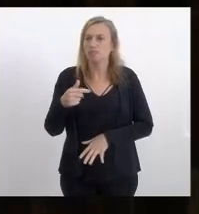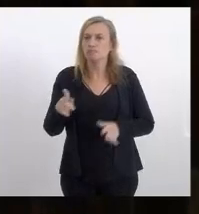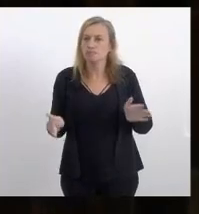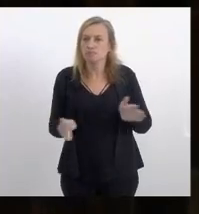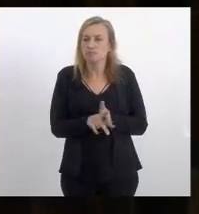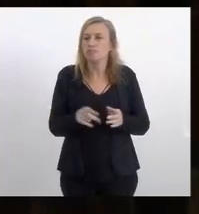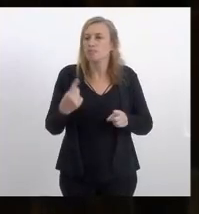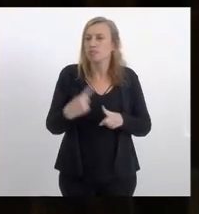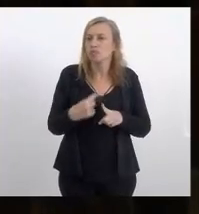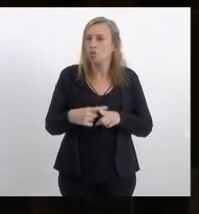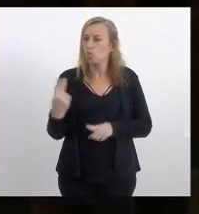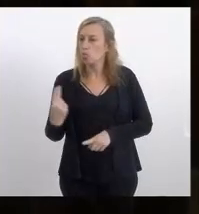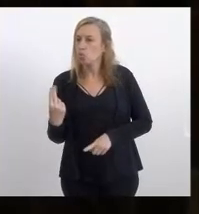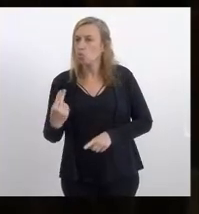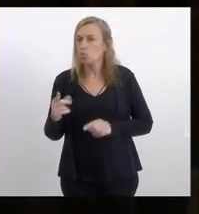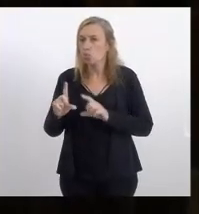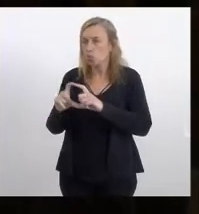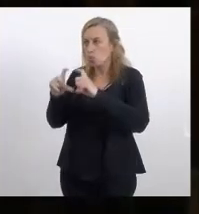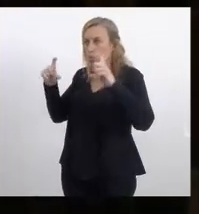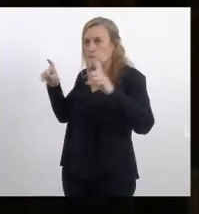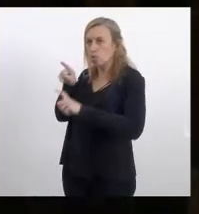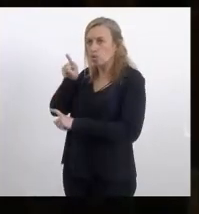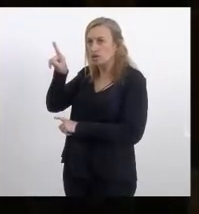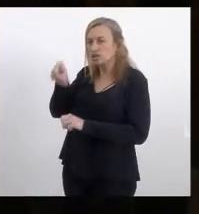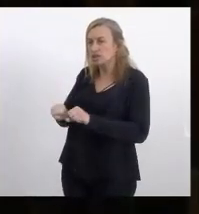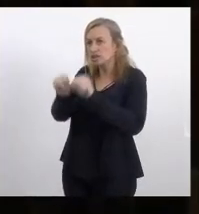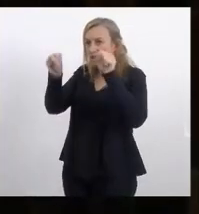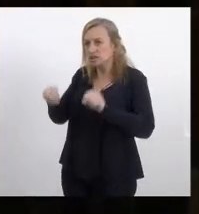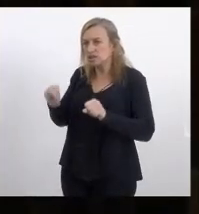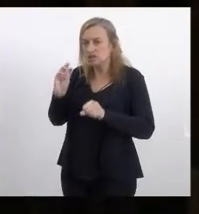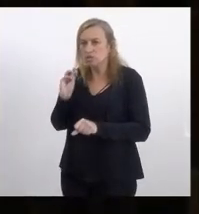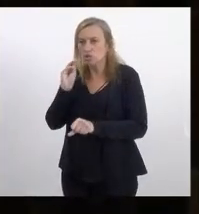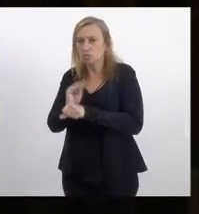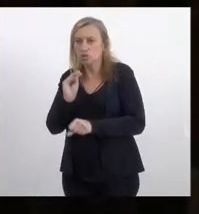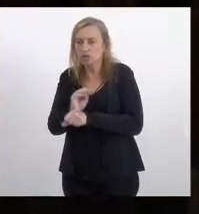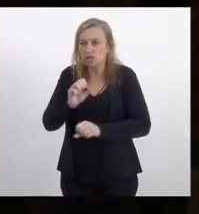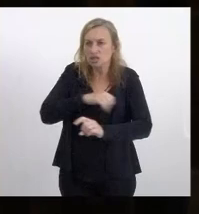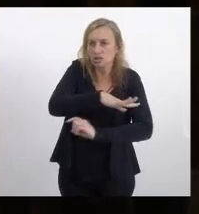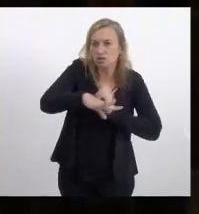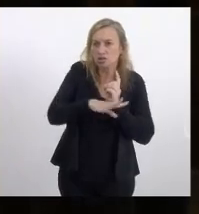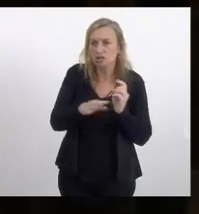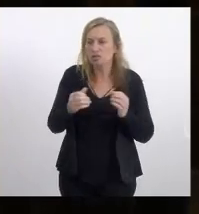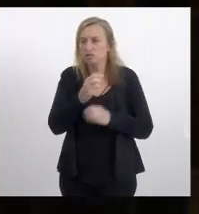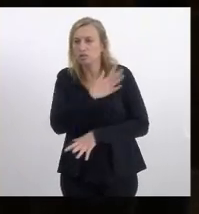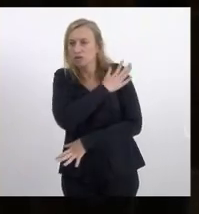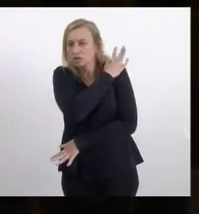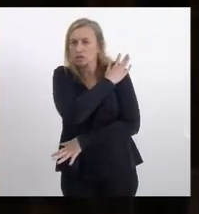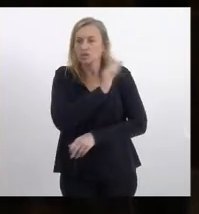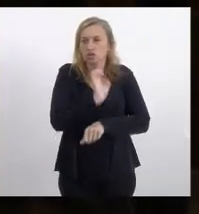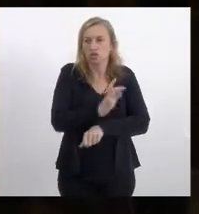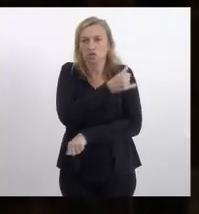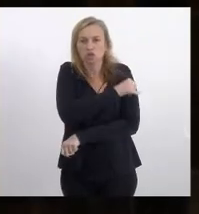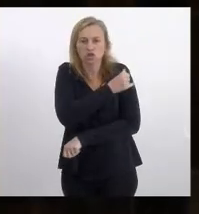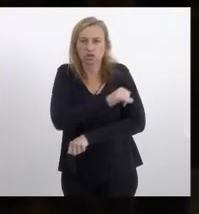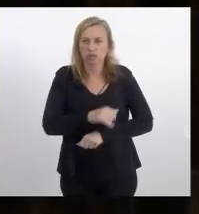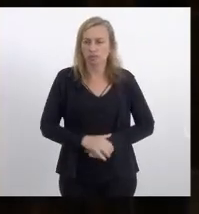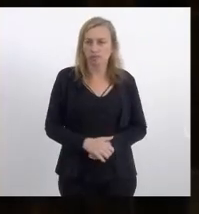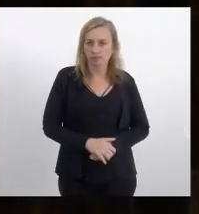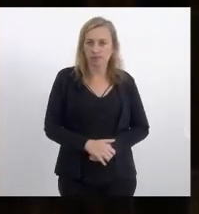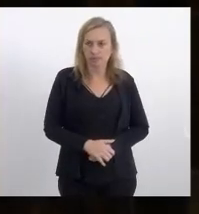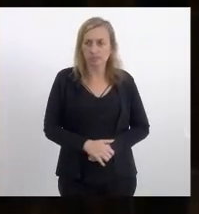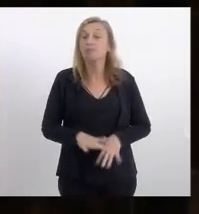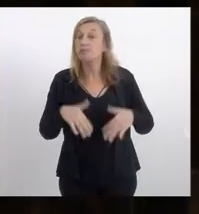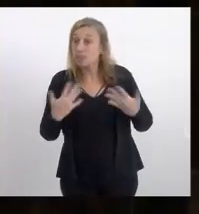para porque o nome tá escrito ali sistema de proteção social dos militares do Estado do Rio de Janeiro